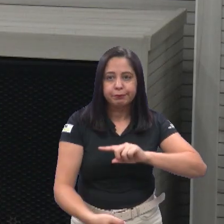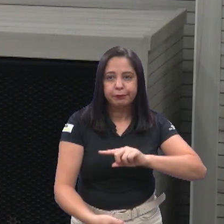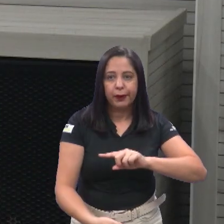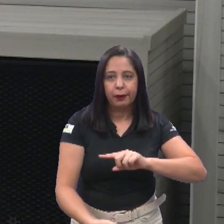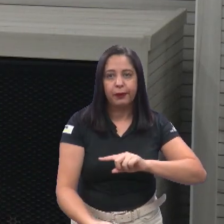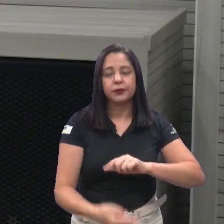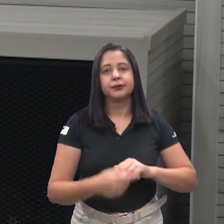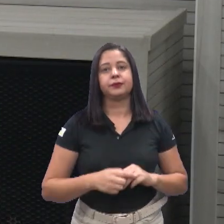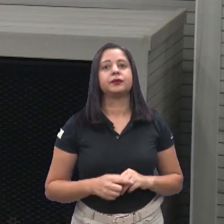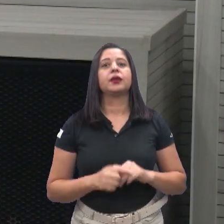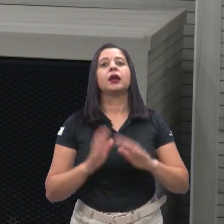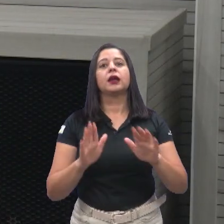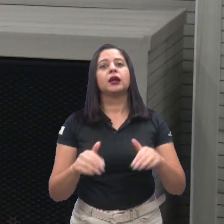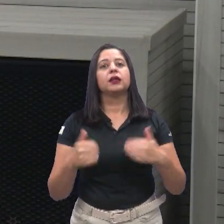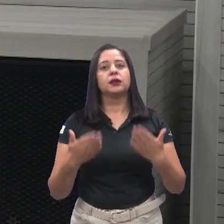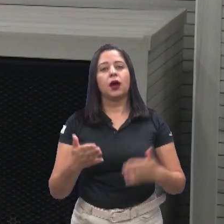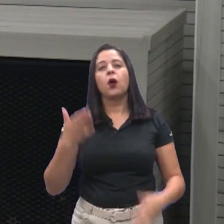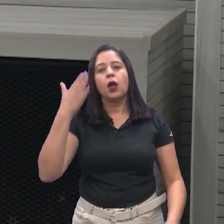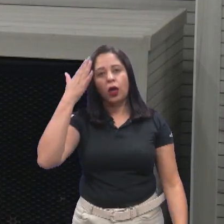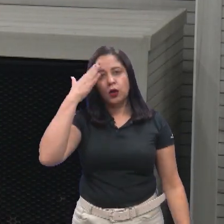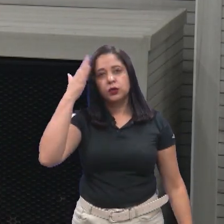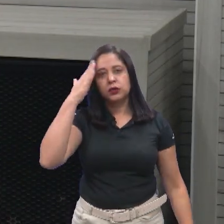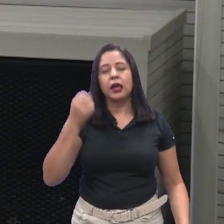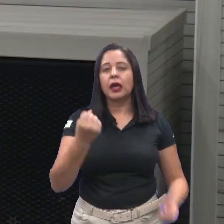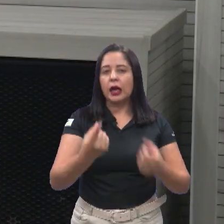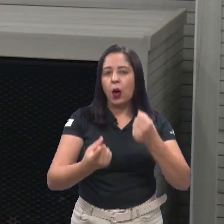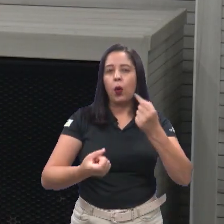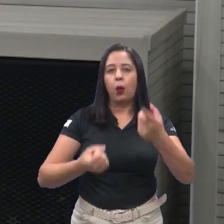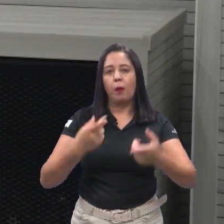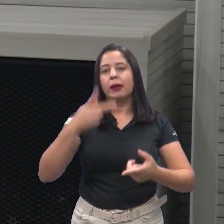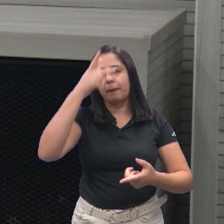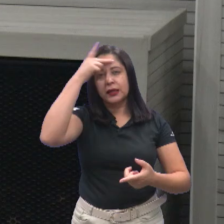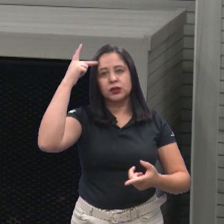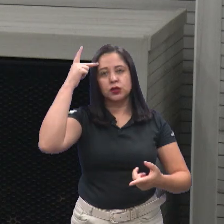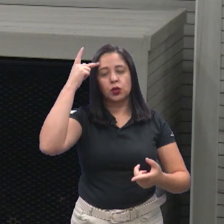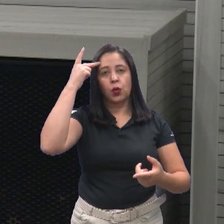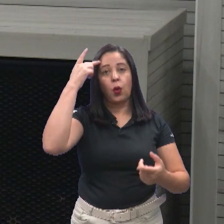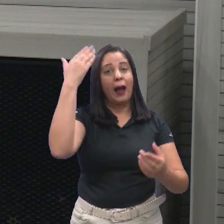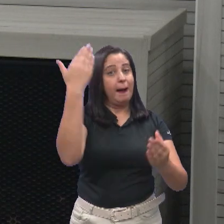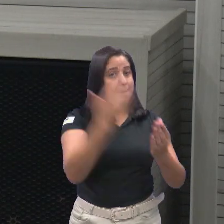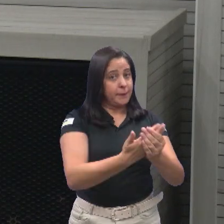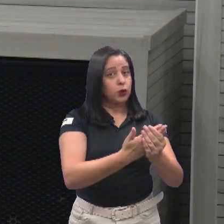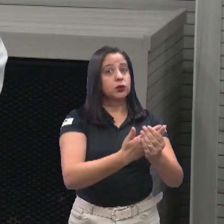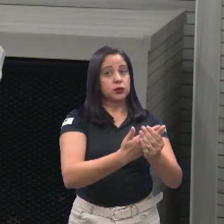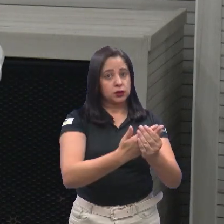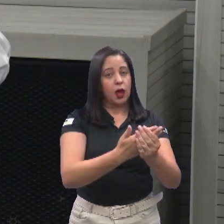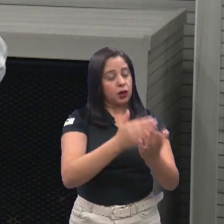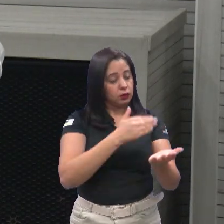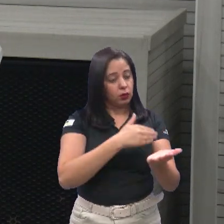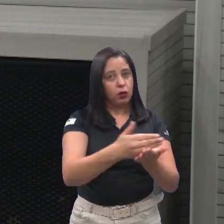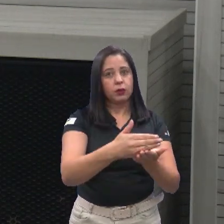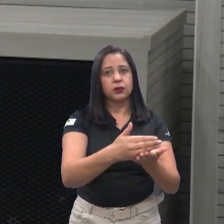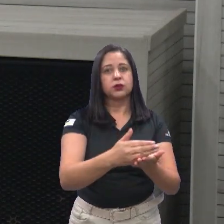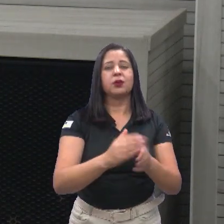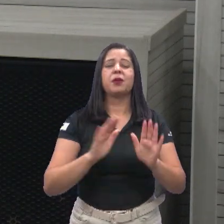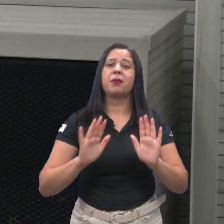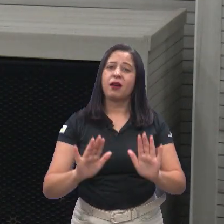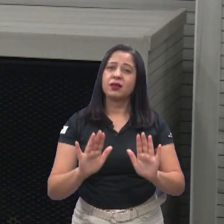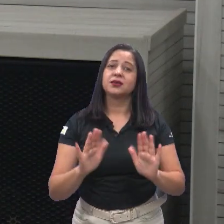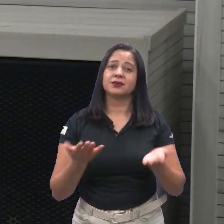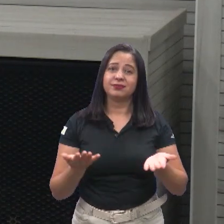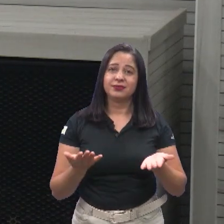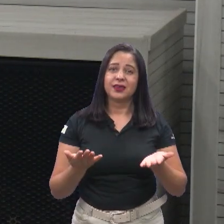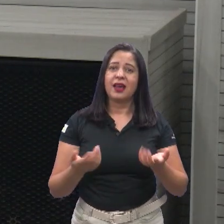Eu sei que algumas pessoas se movimentaram para entrar na justiça, nós vamos entrar na defensoria, mas para que tudo isso, né? Poderia ter